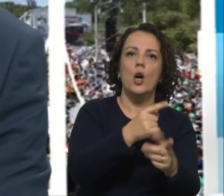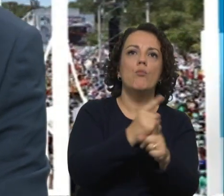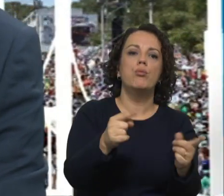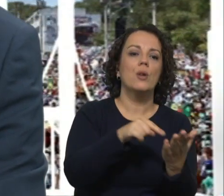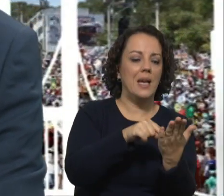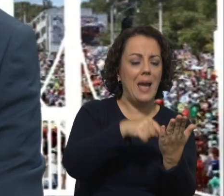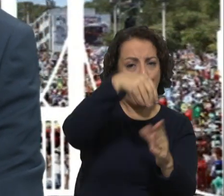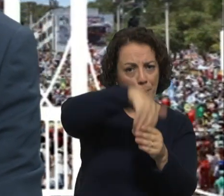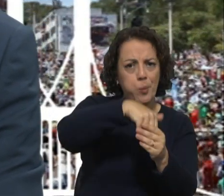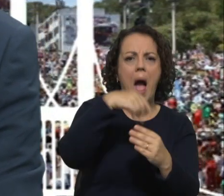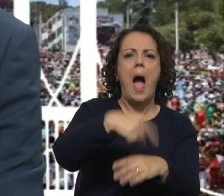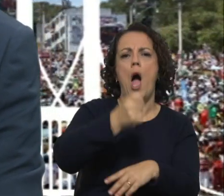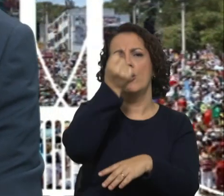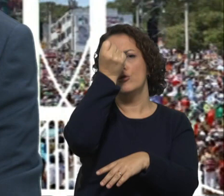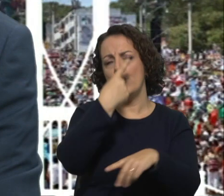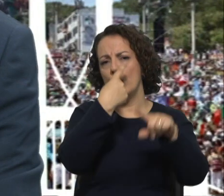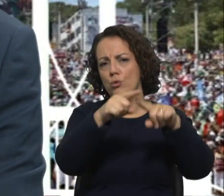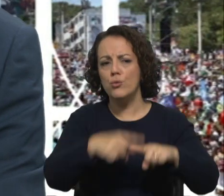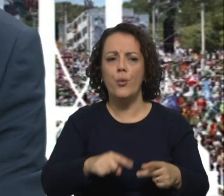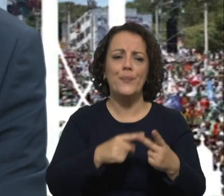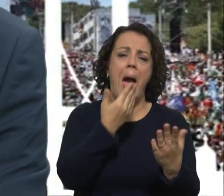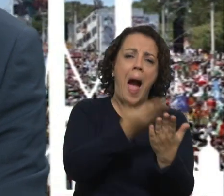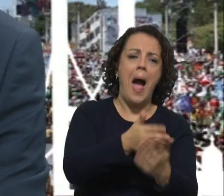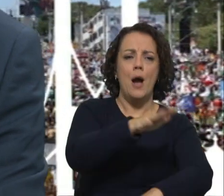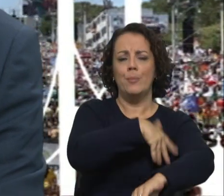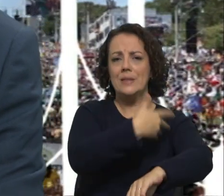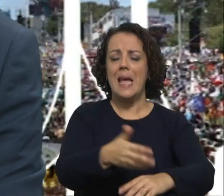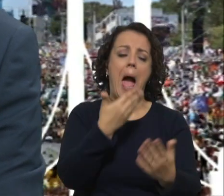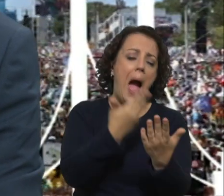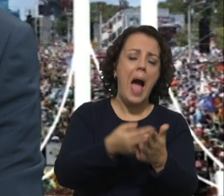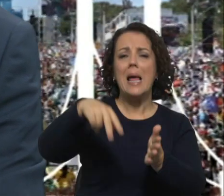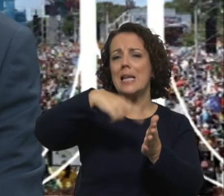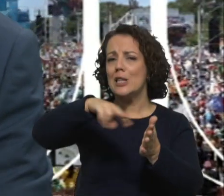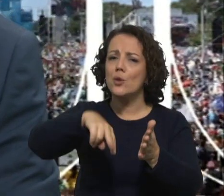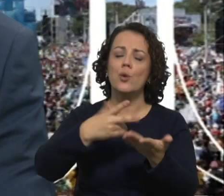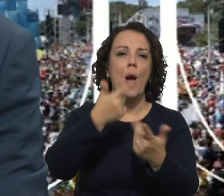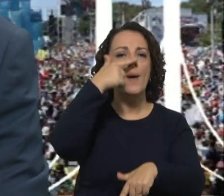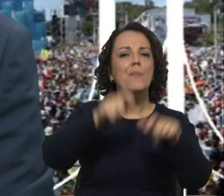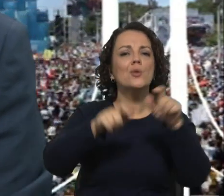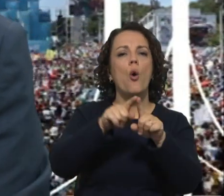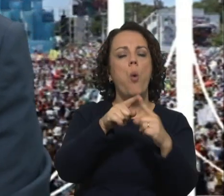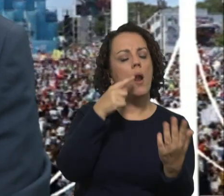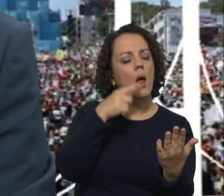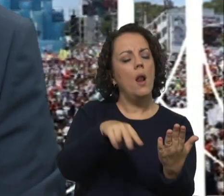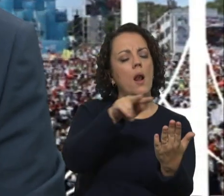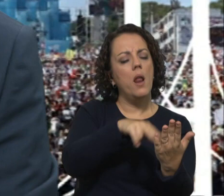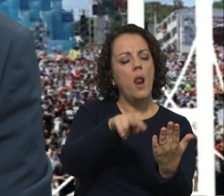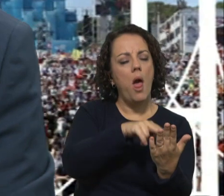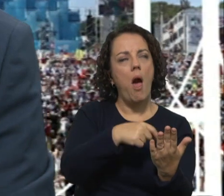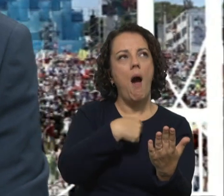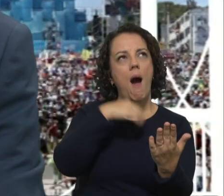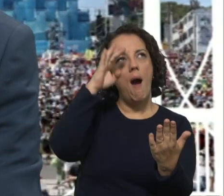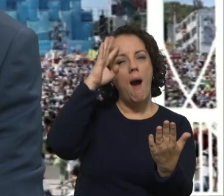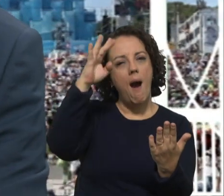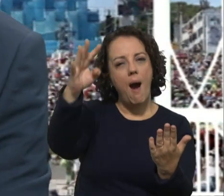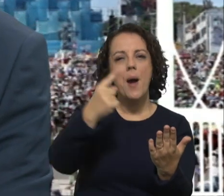histórias, são poemas, é literatura, a pessoa lê, de alguma forma identifica-se com os personagens, com a dinâmica,